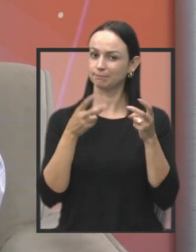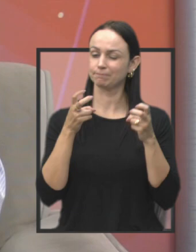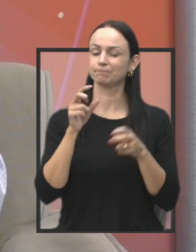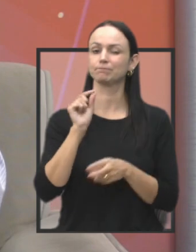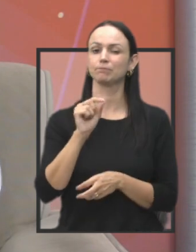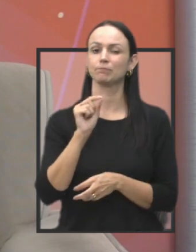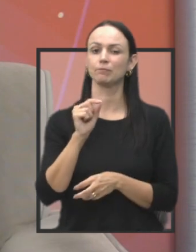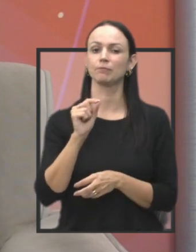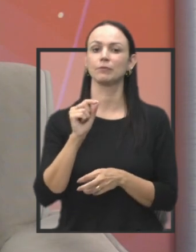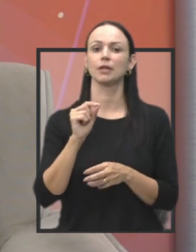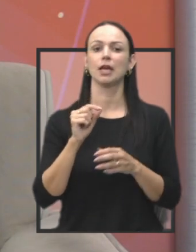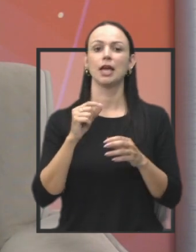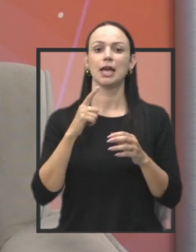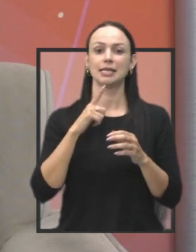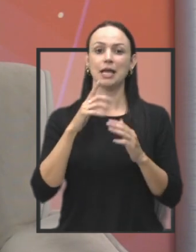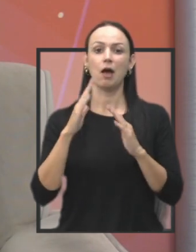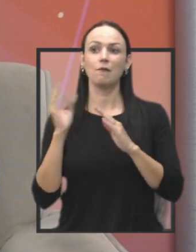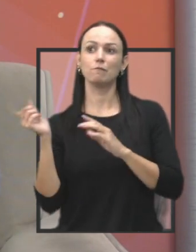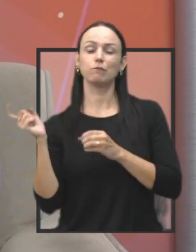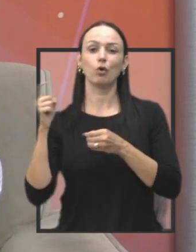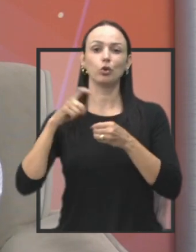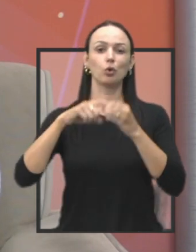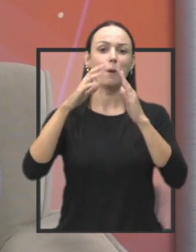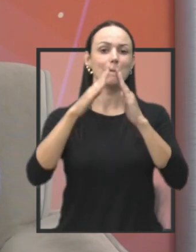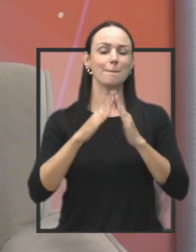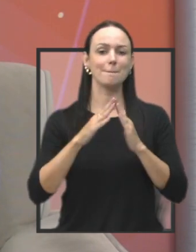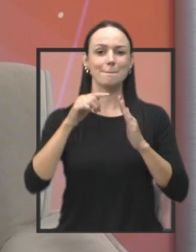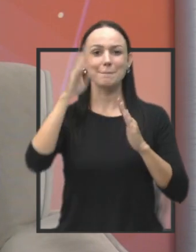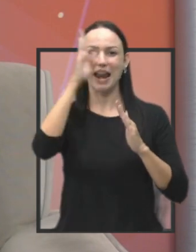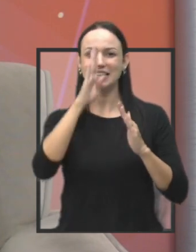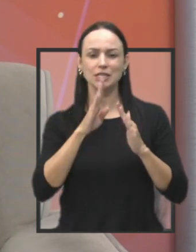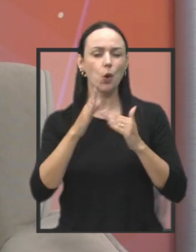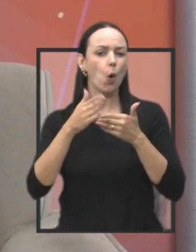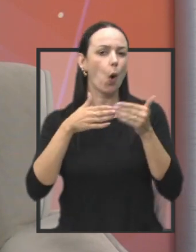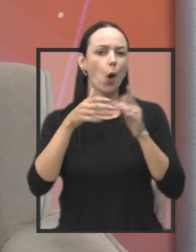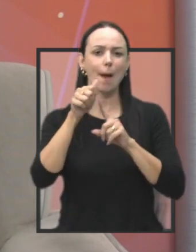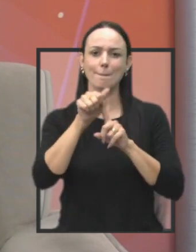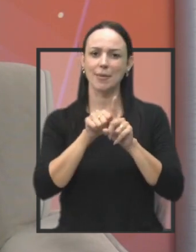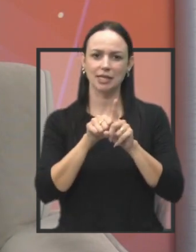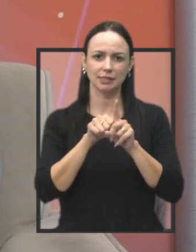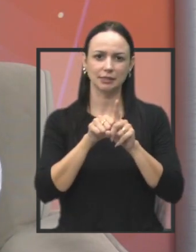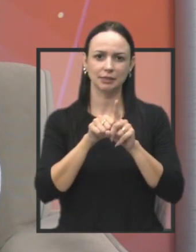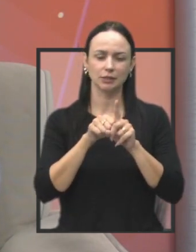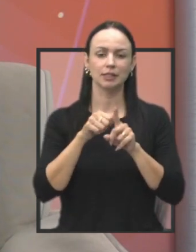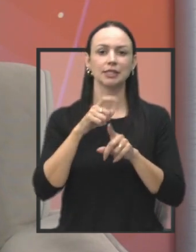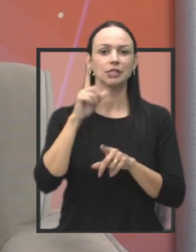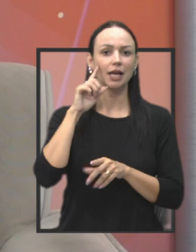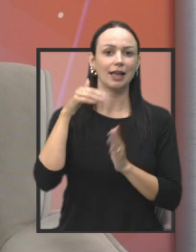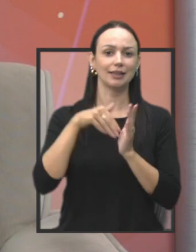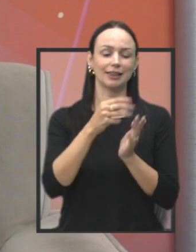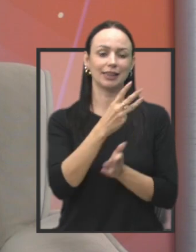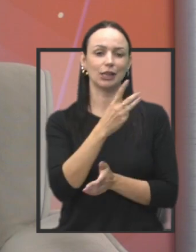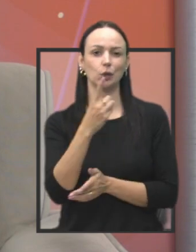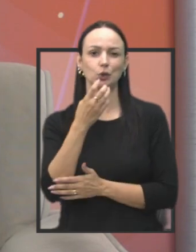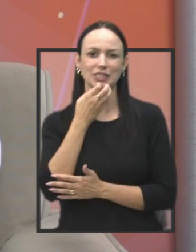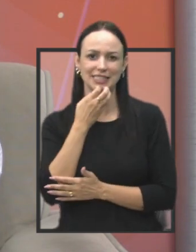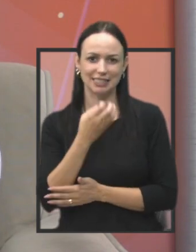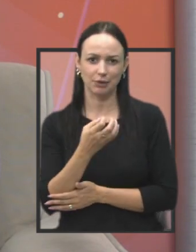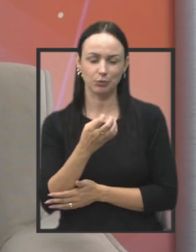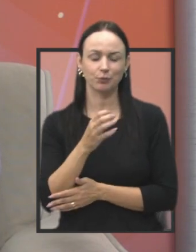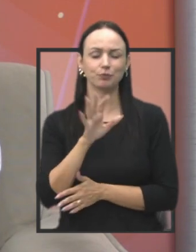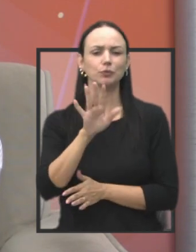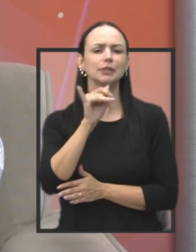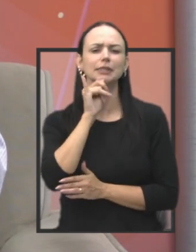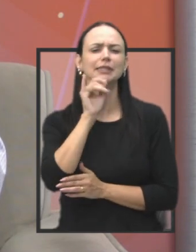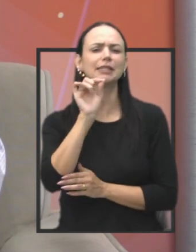passou a condição de residente no Brasil em qualquer mês e nessa condição encontrava-se em 31 de dezembro, ou seja, a